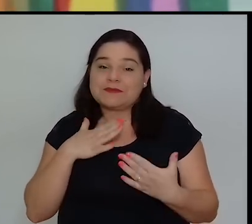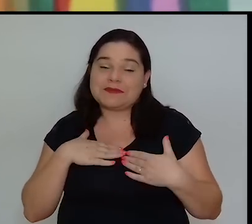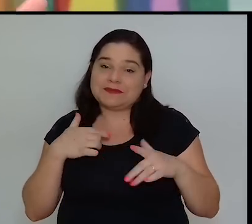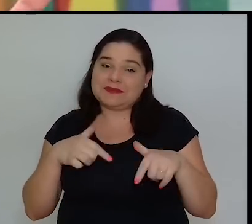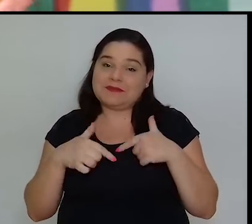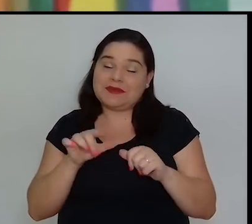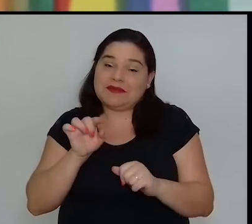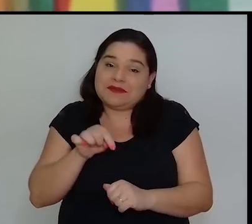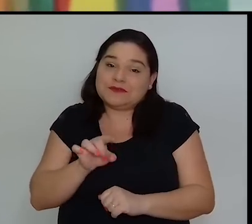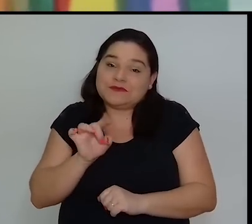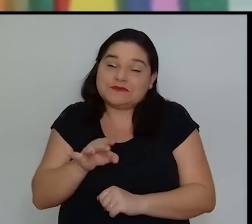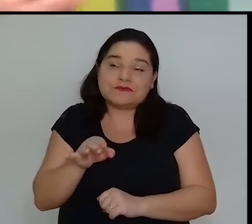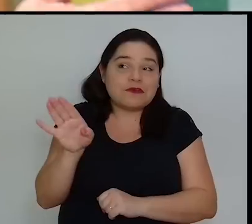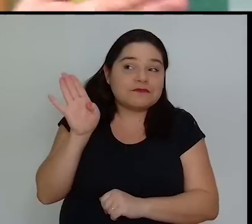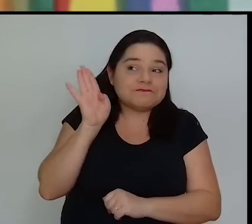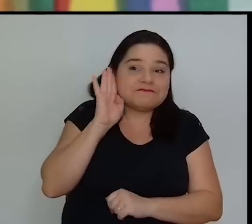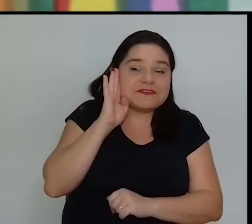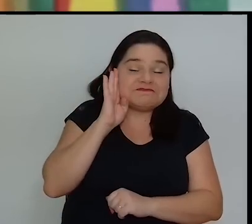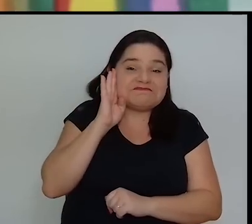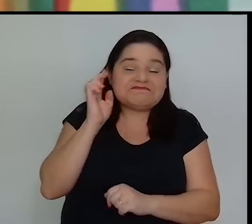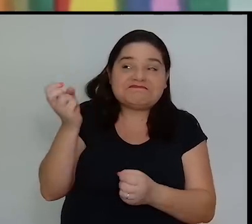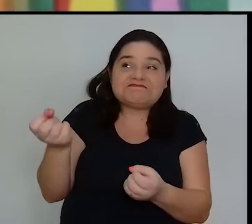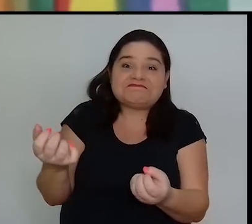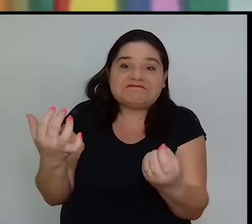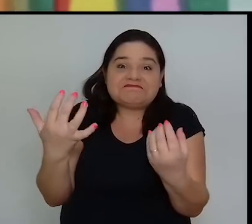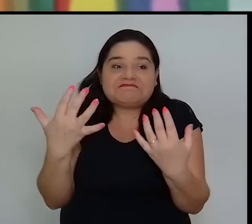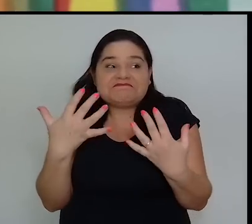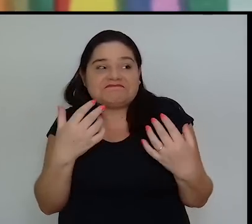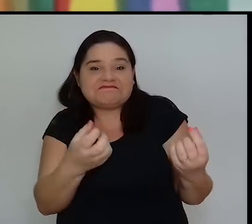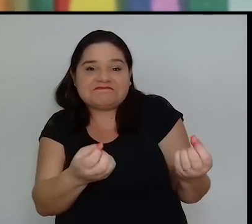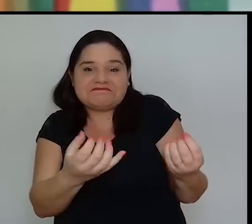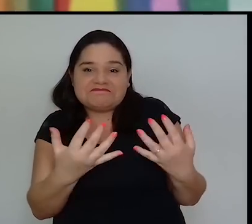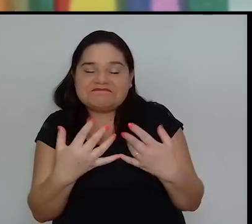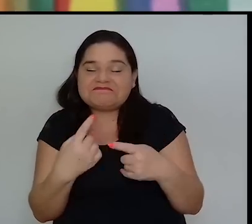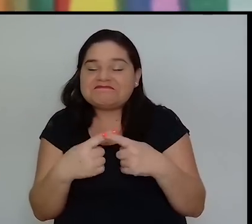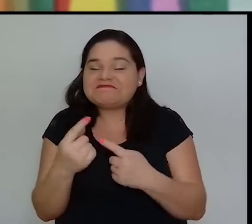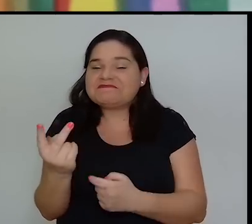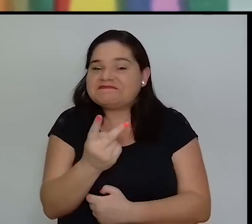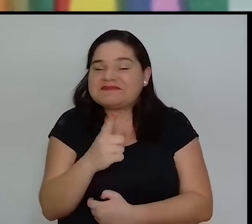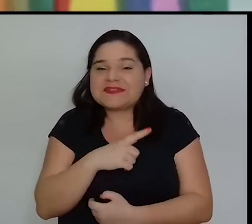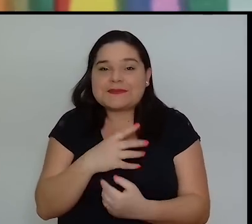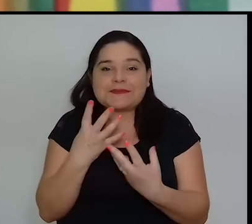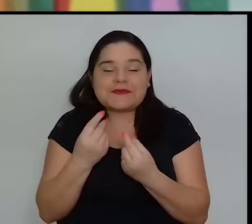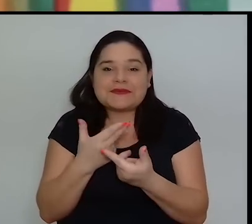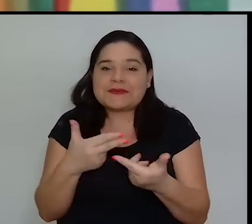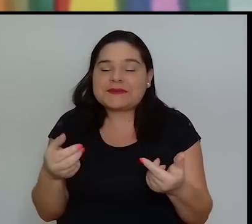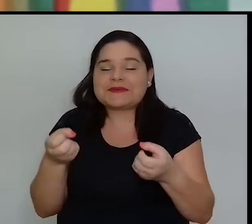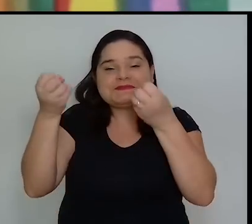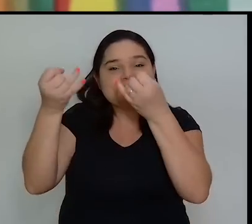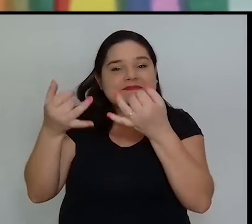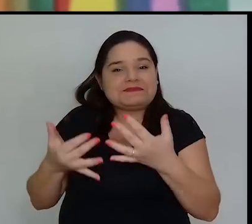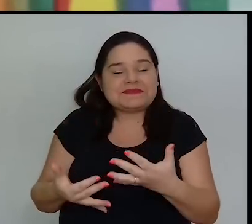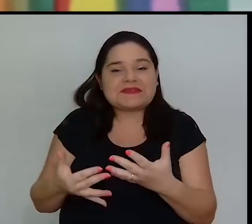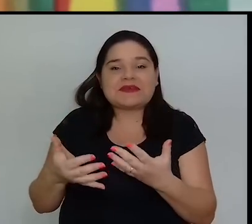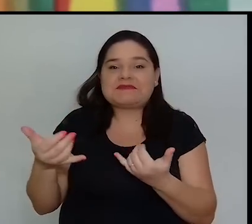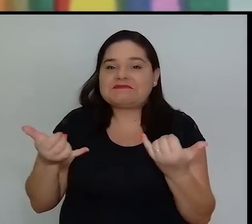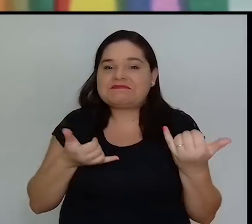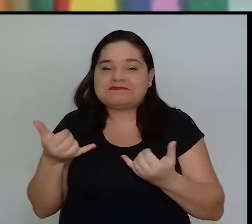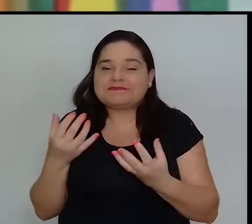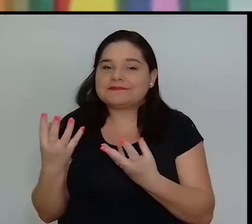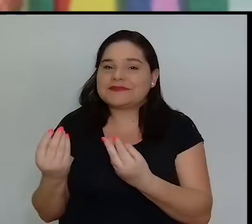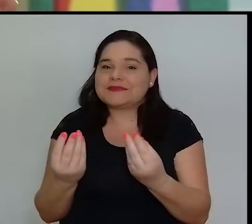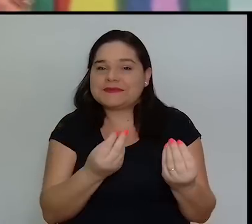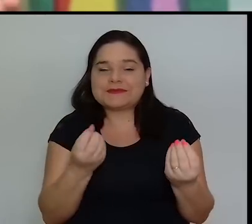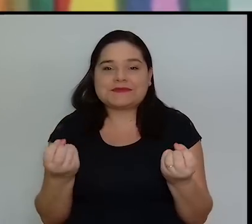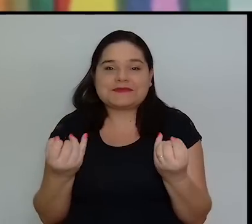vai ser ouvir porque eu sei que vocês têm muita coisa para falar muita história muitos dados e